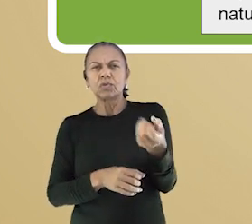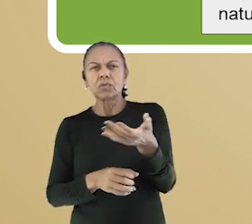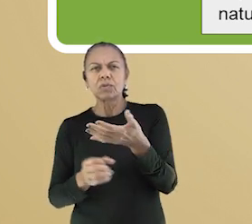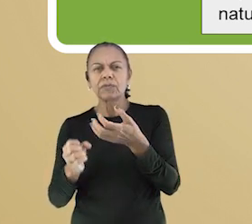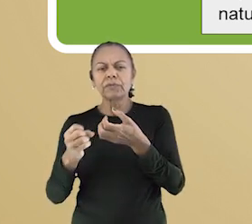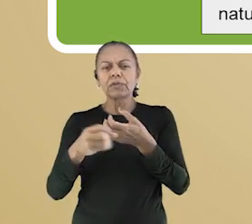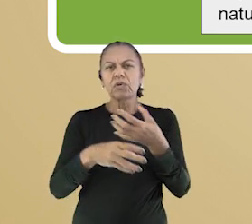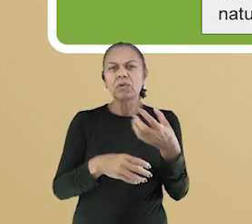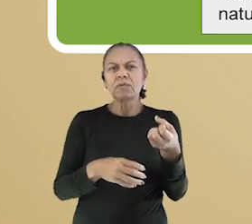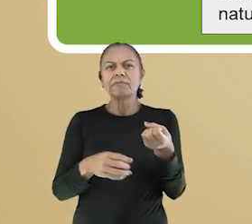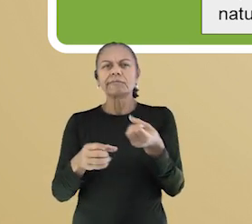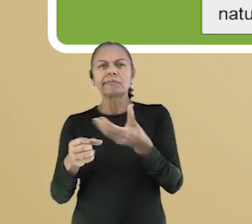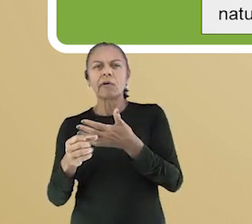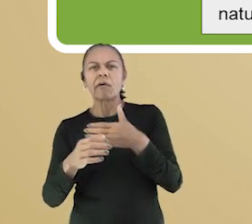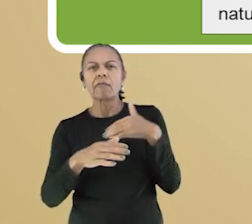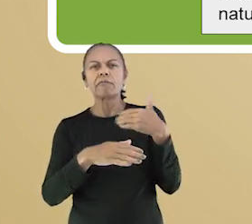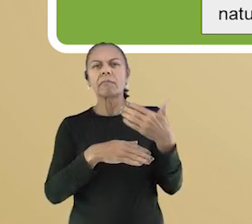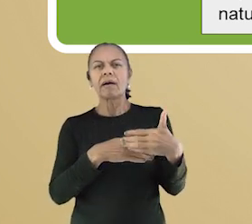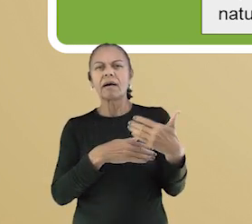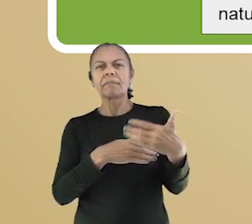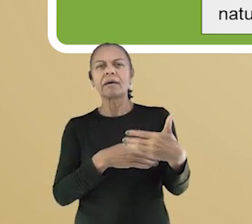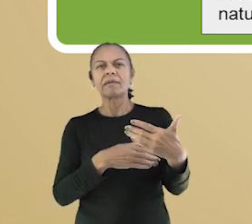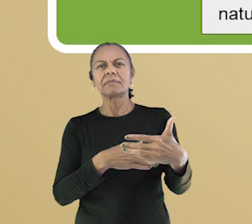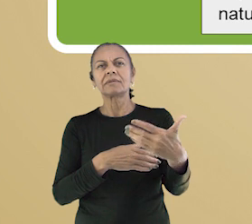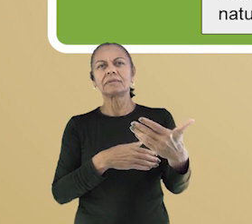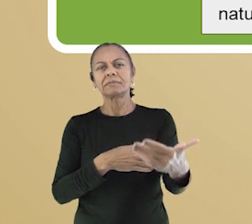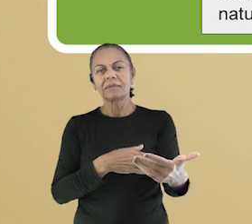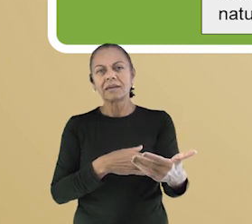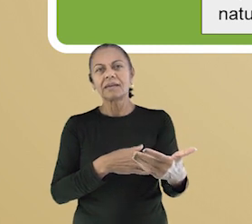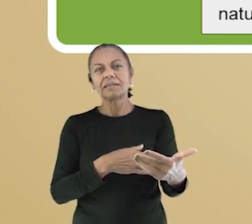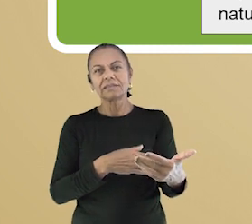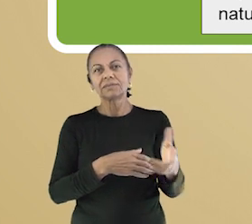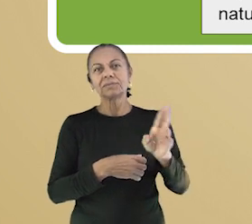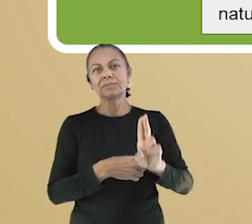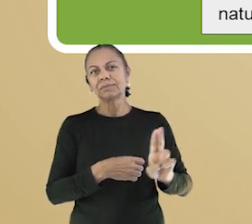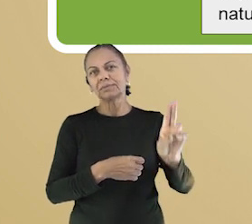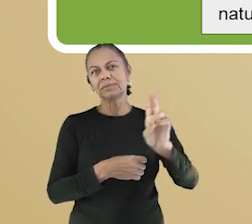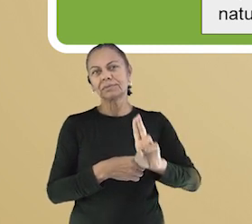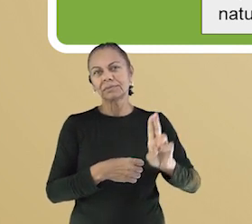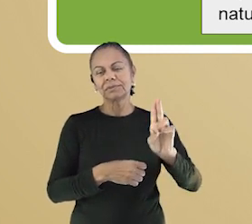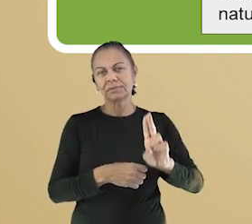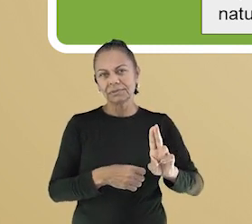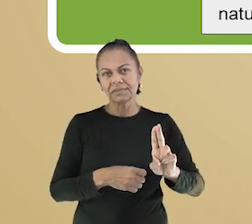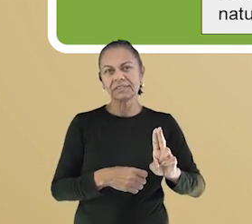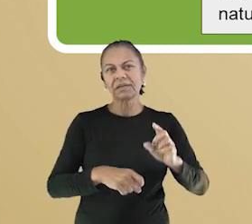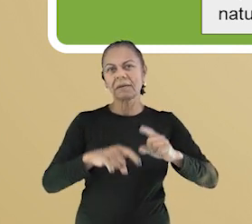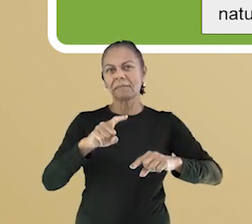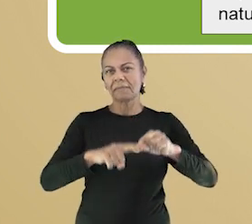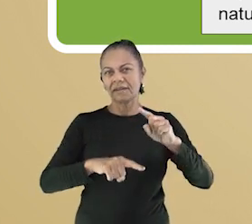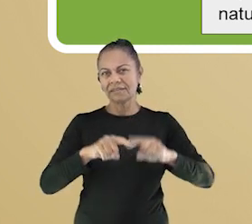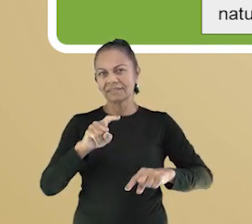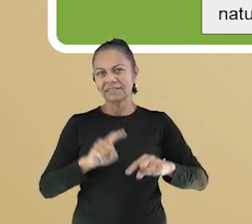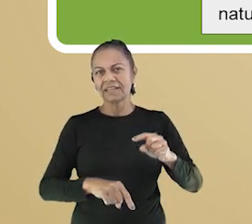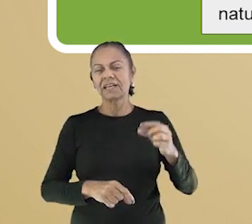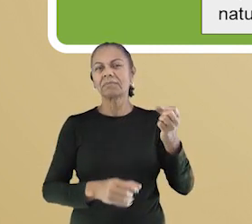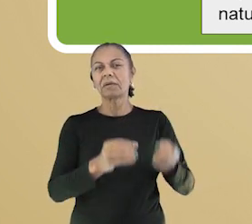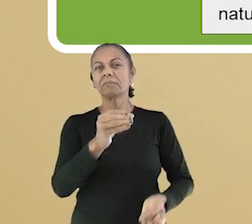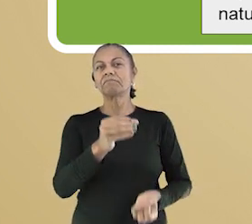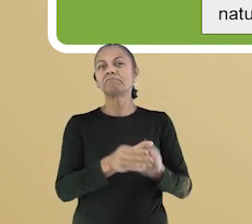fábricas viessem a ser alimentadas por cada vez mais recursos naturais para serem usados como matéria-prima para